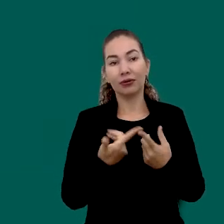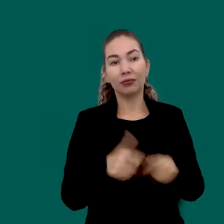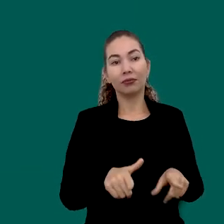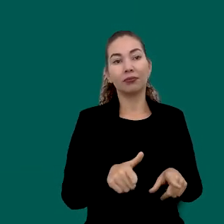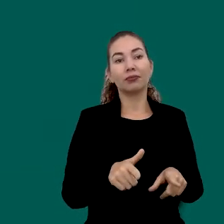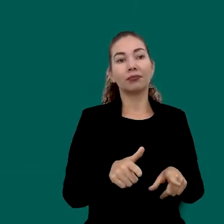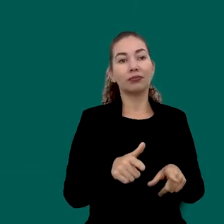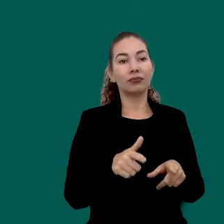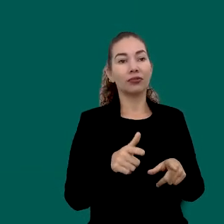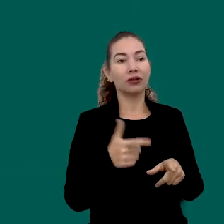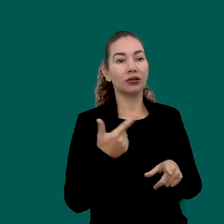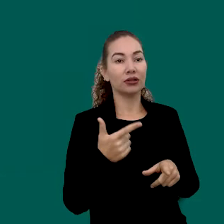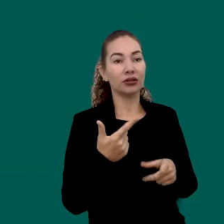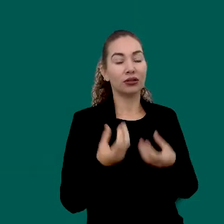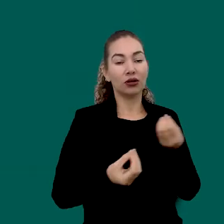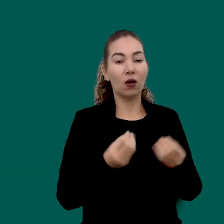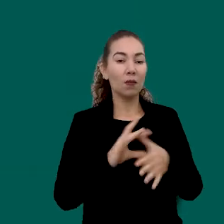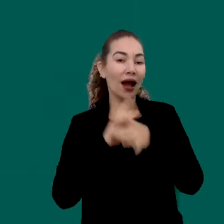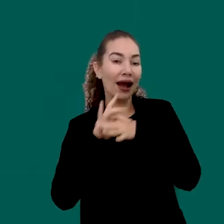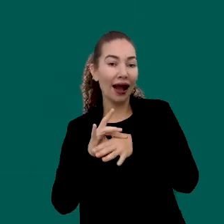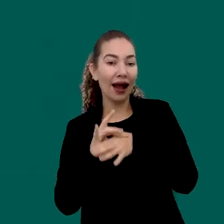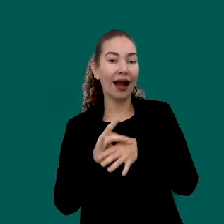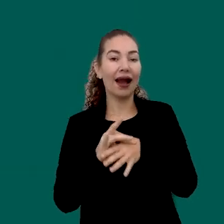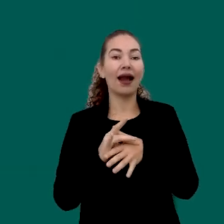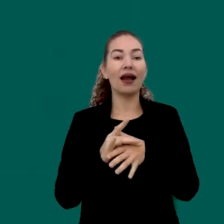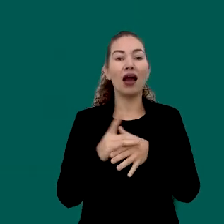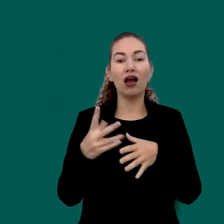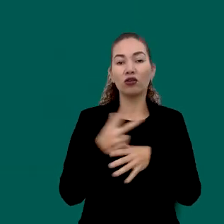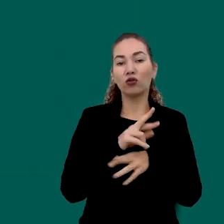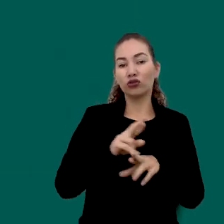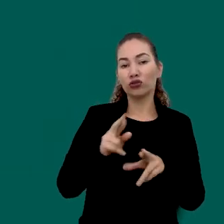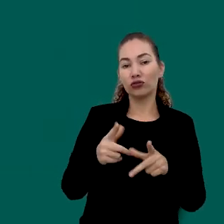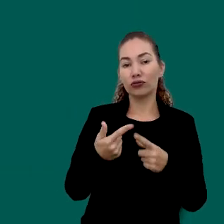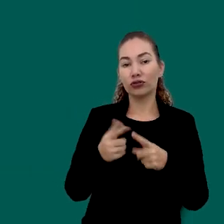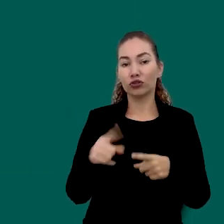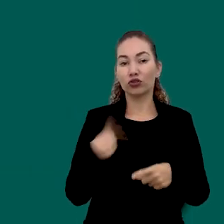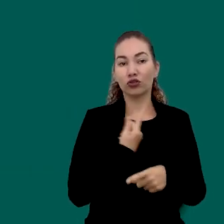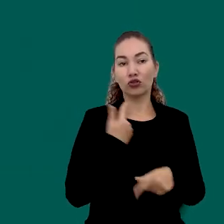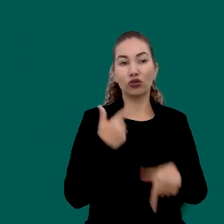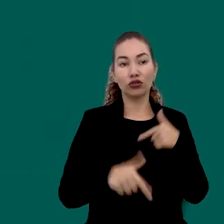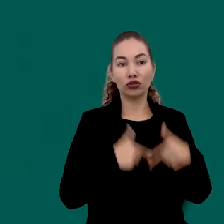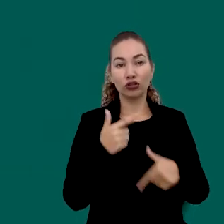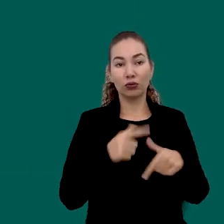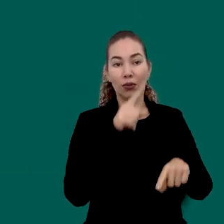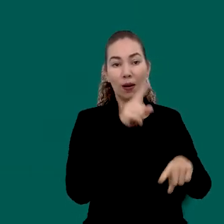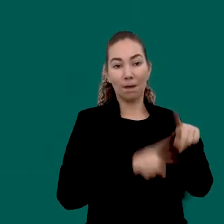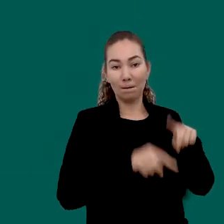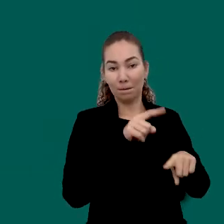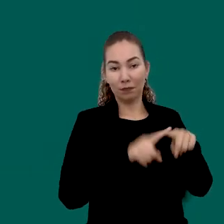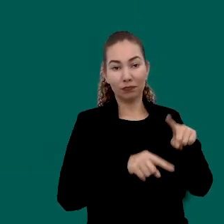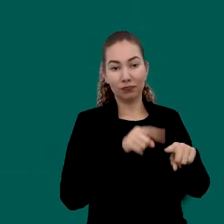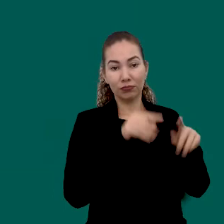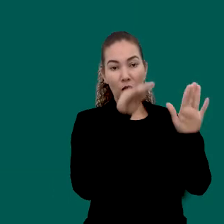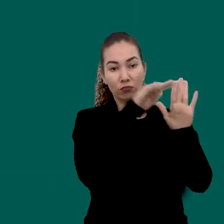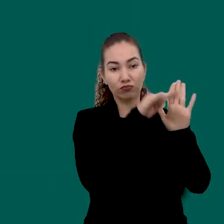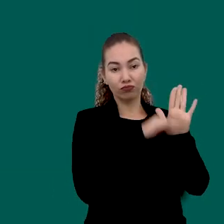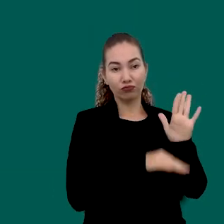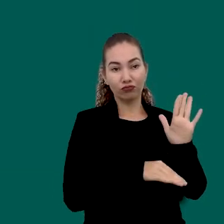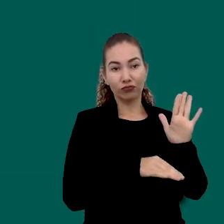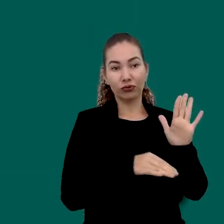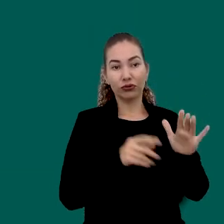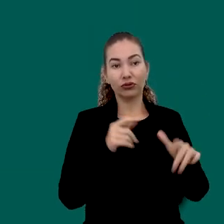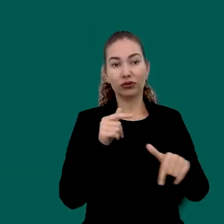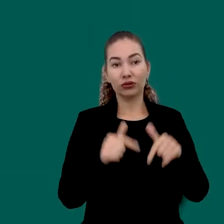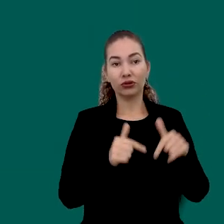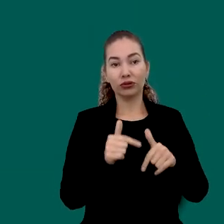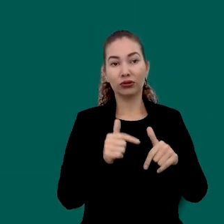de ver, que nem o Michel falou, padaria, a questão de uma carne no açougue, um corte diferenciado. Nós não, nós trabalhamos com mercadorias secas